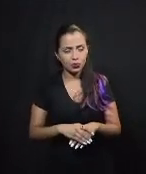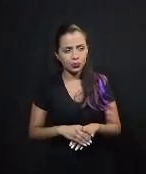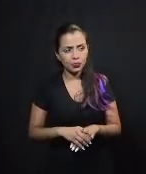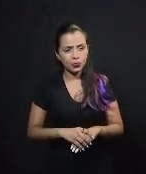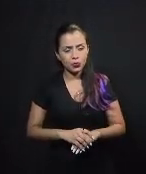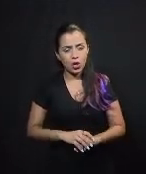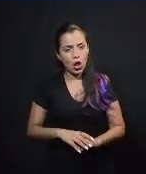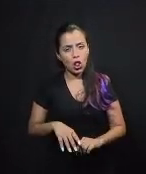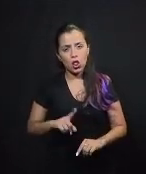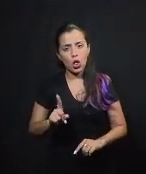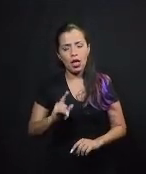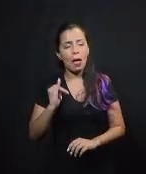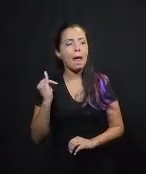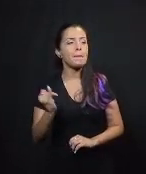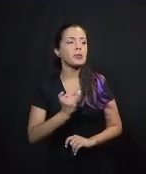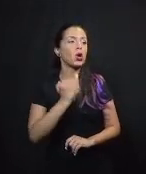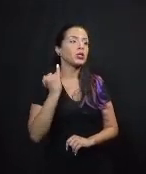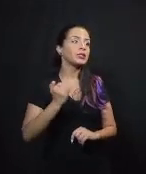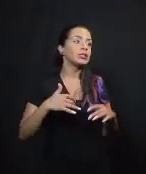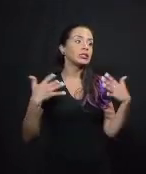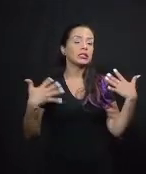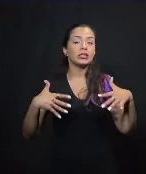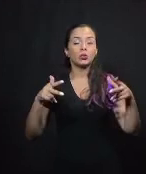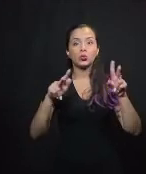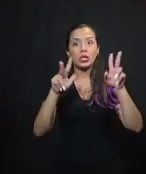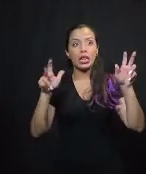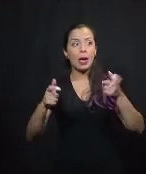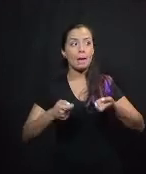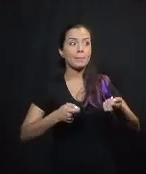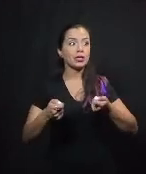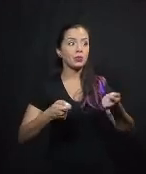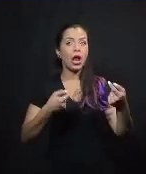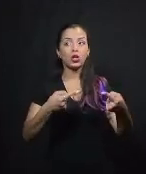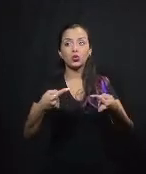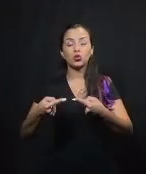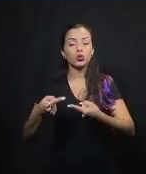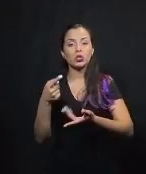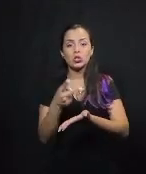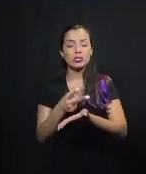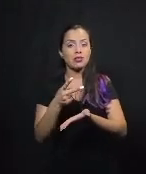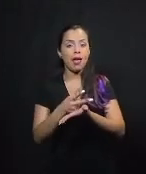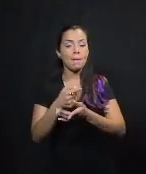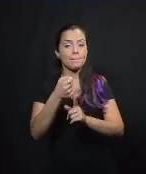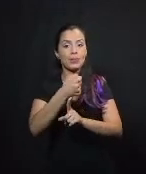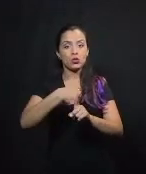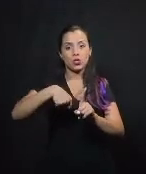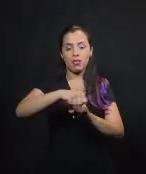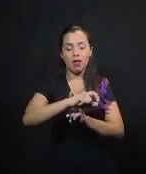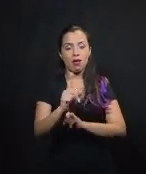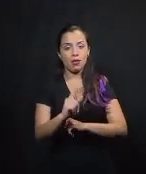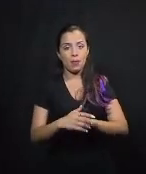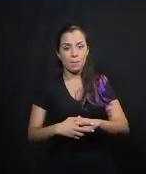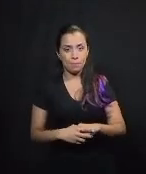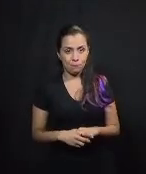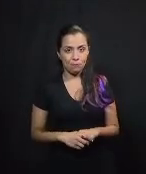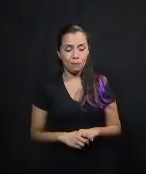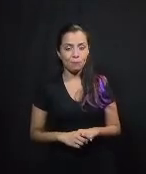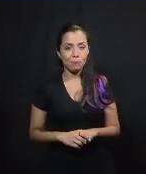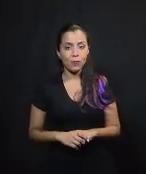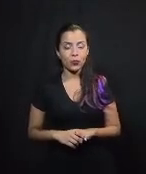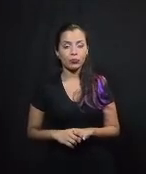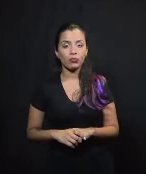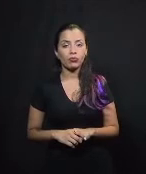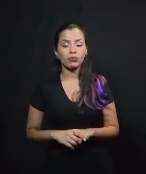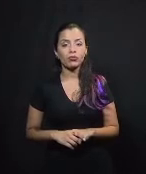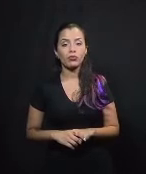Isso não é importante, isso não é um tema manipulado ou discutido na sociedade brasileira. O que